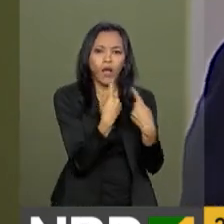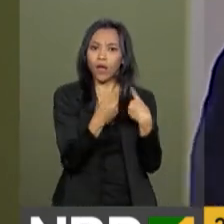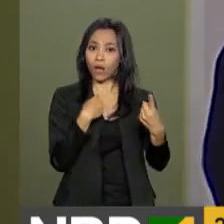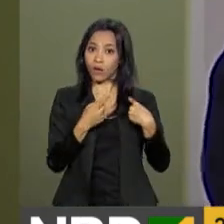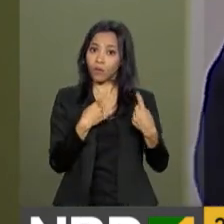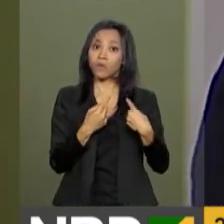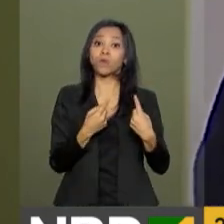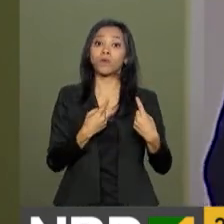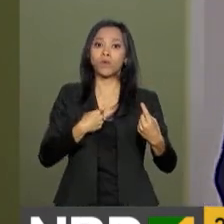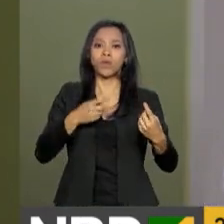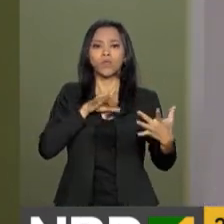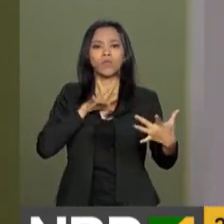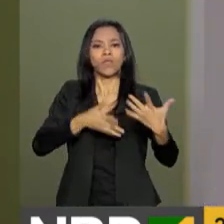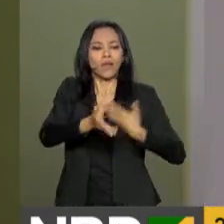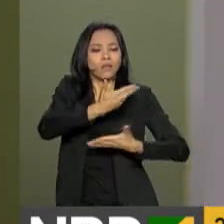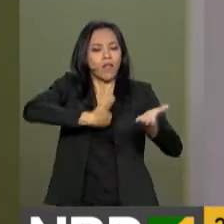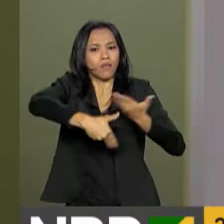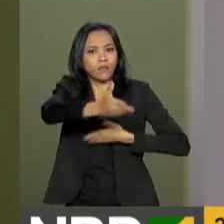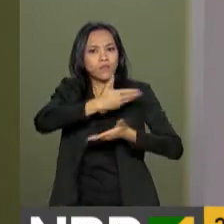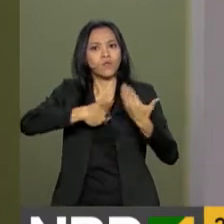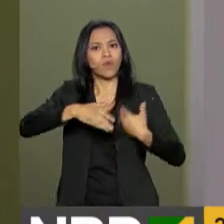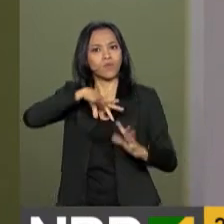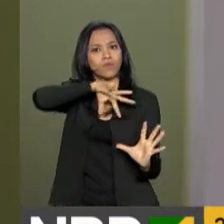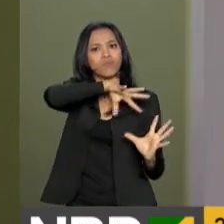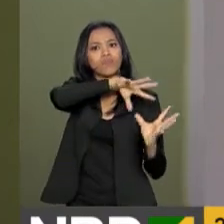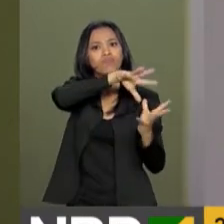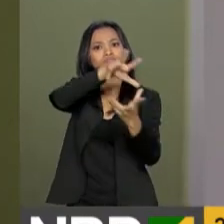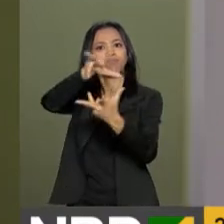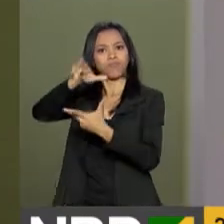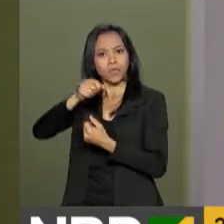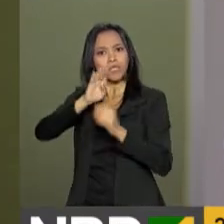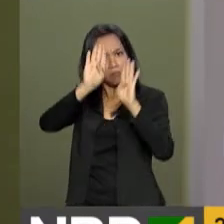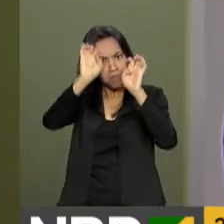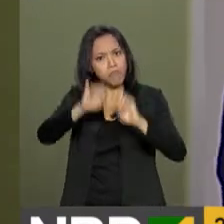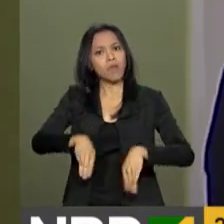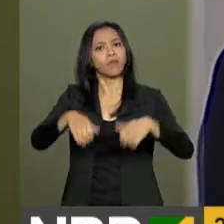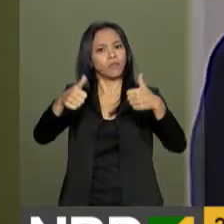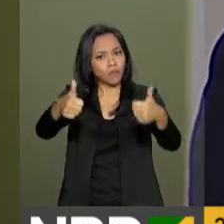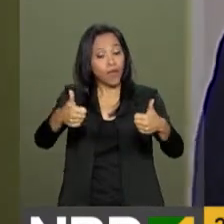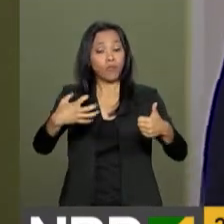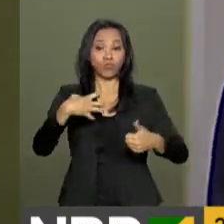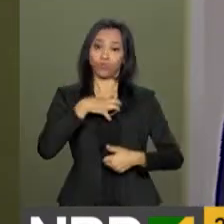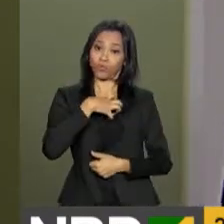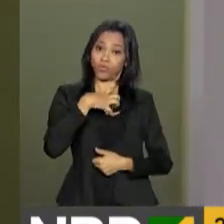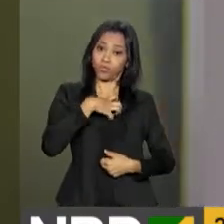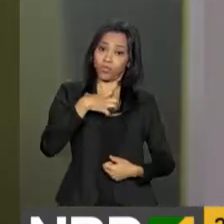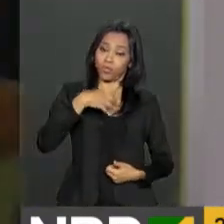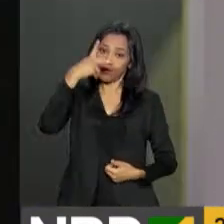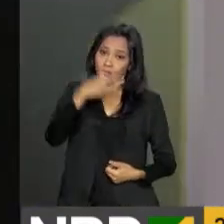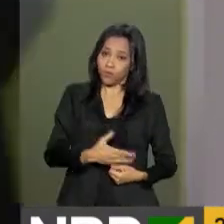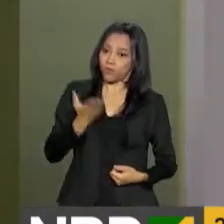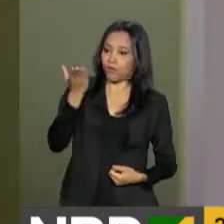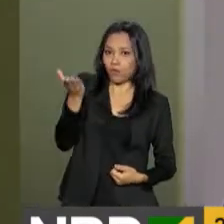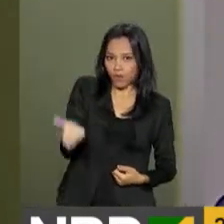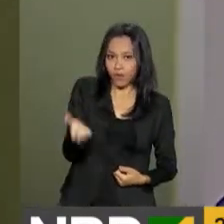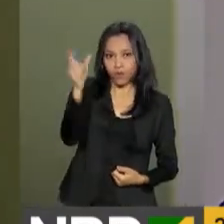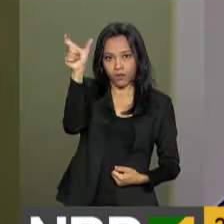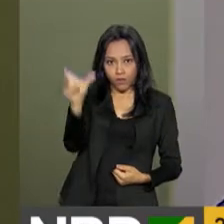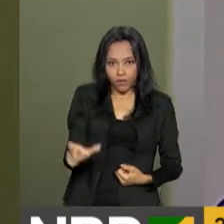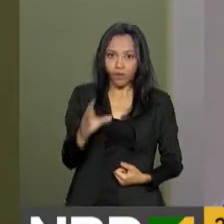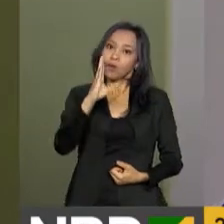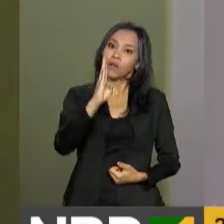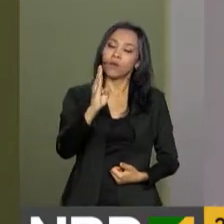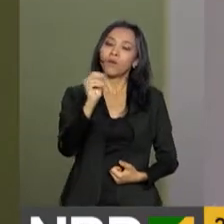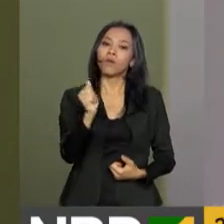as relações internacionais podem ser muito bem conduzida por gestos nesta desta natureza por isso quando